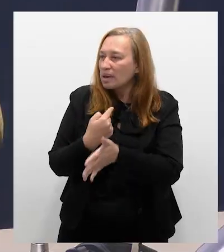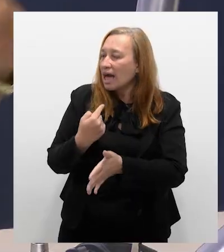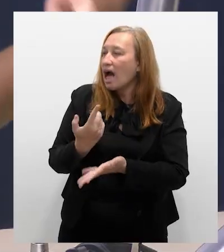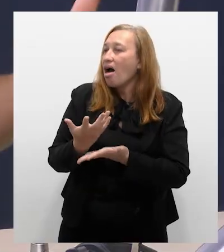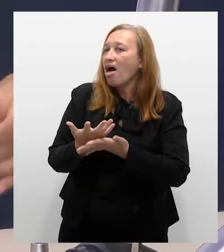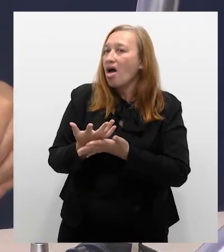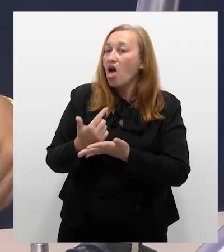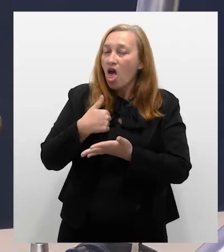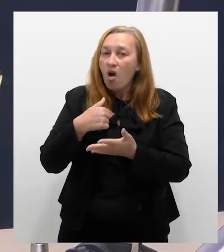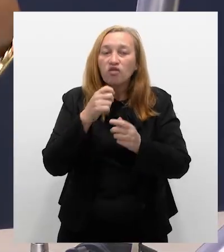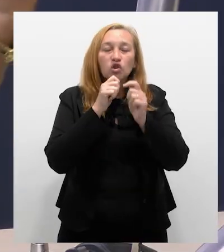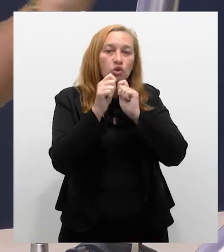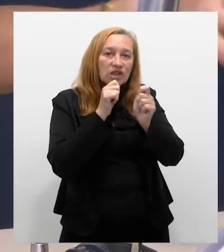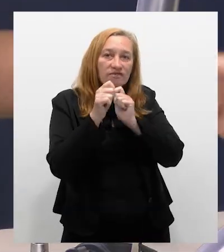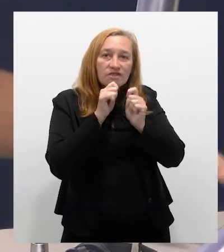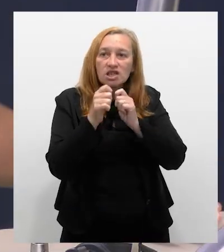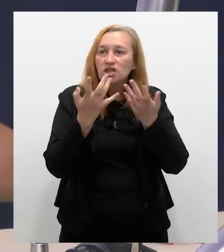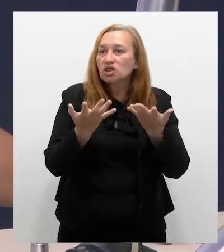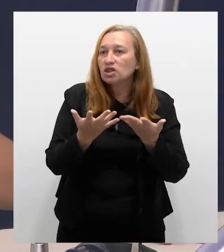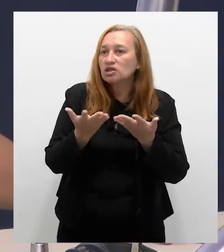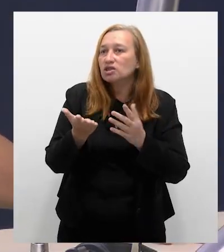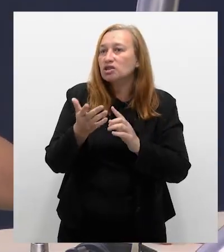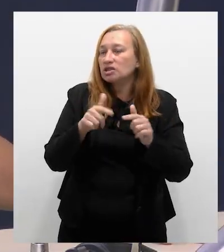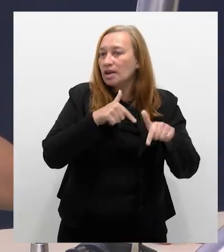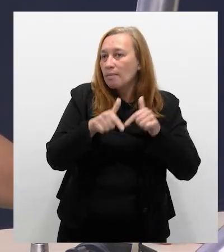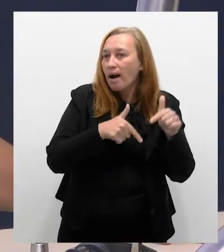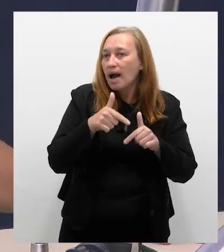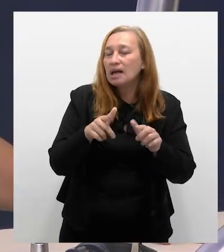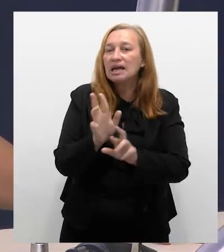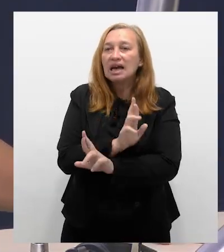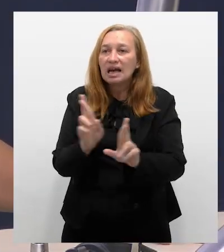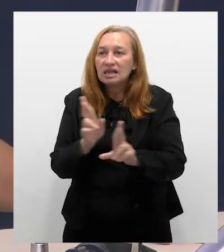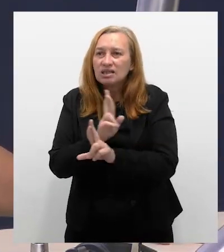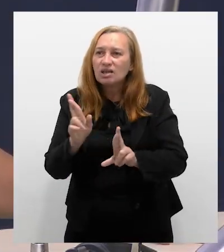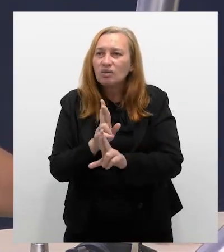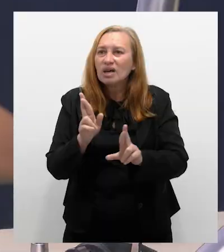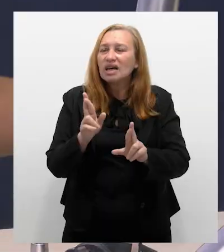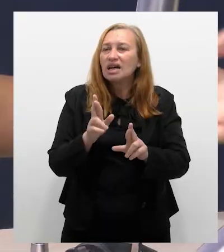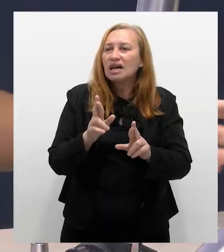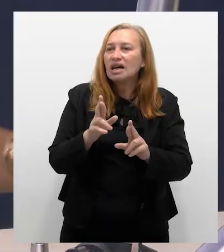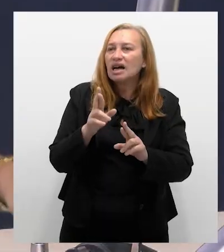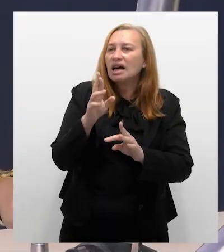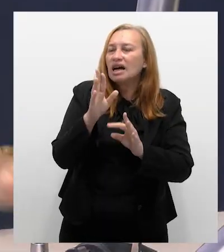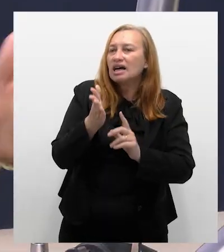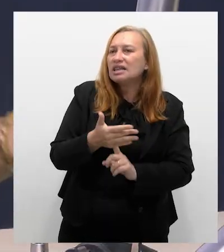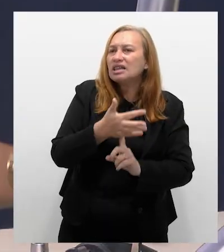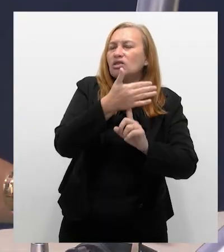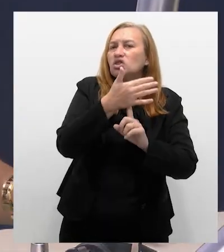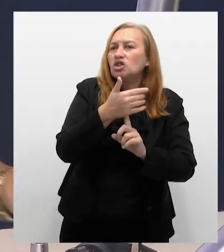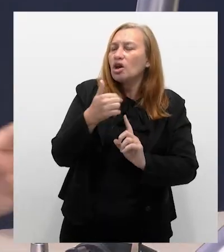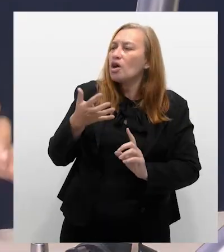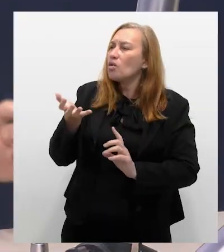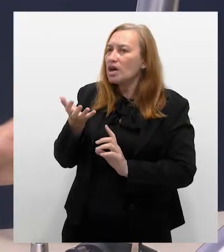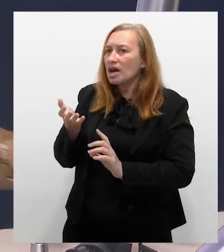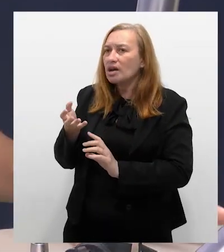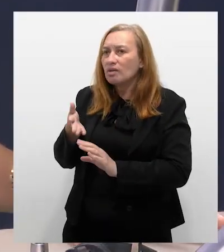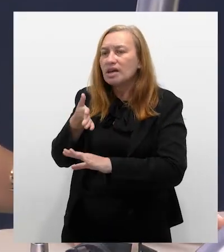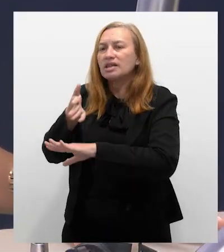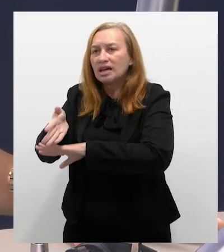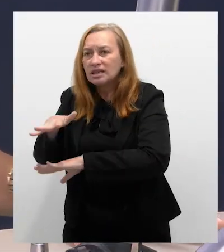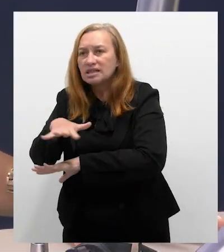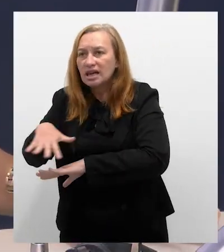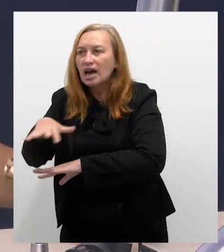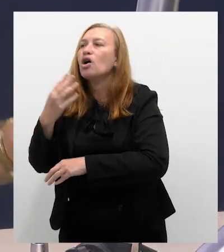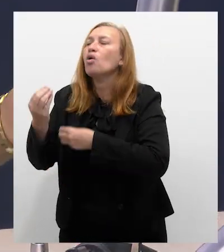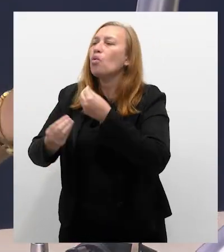poxa, olha só, eu fiz uma entrevista de emprego em relação à tecnologia, eu quero muito entrar para essa área, o que que eu faço? Como eu começo a